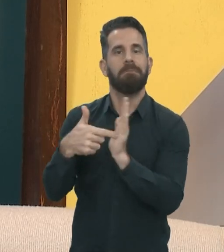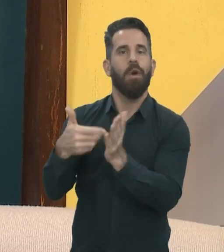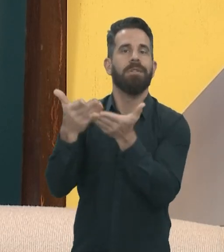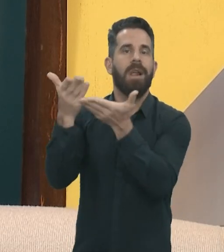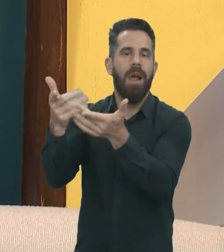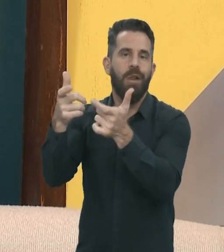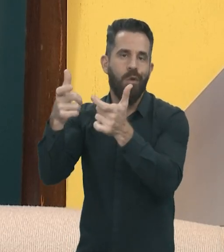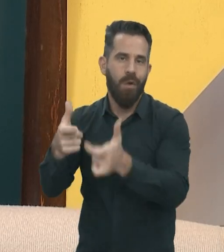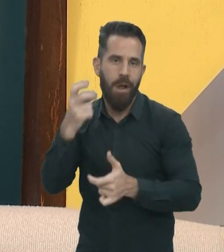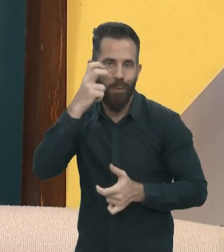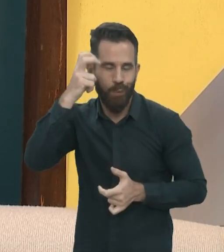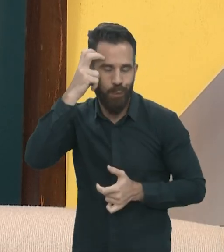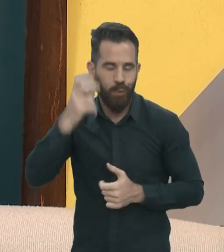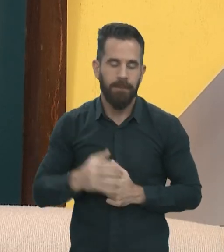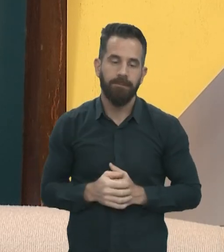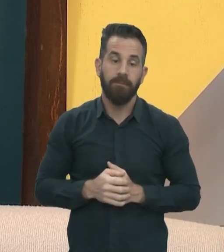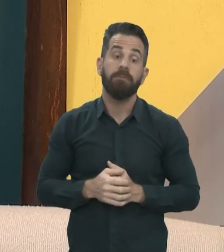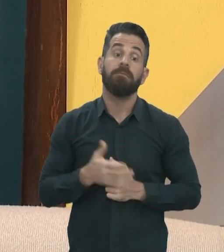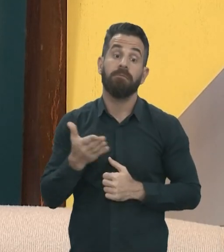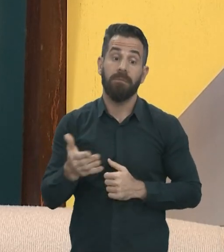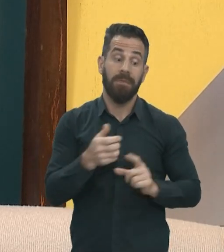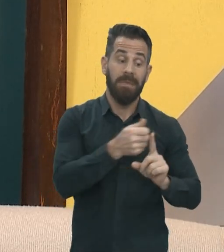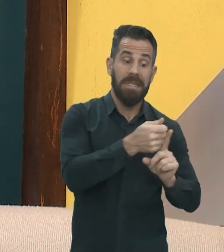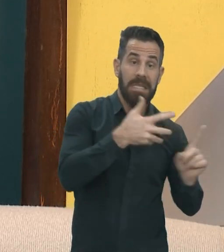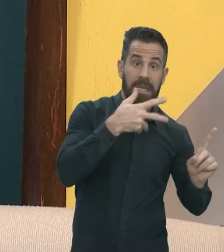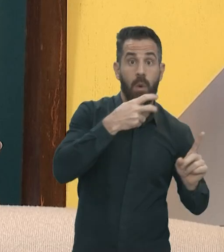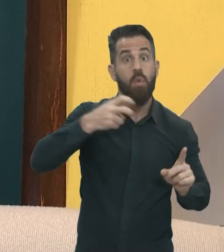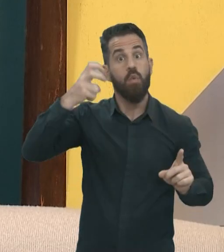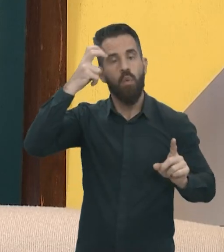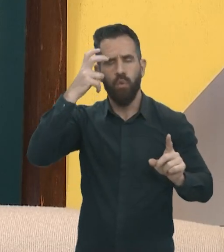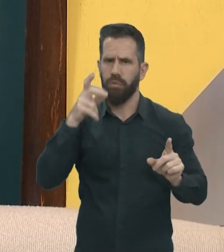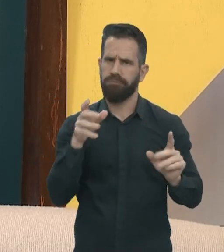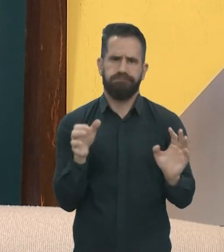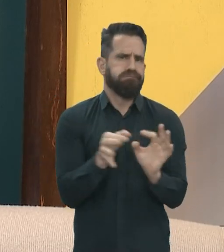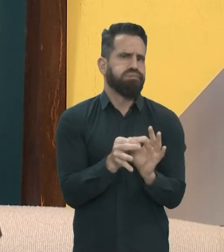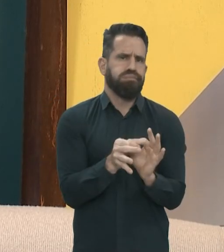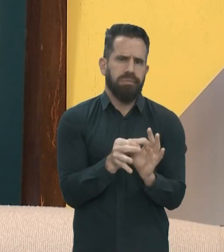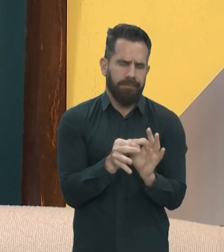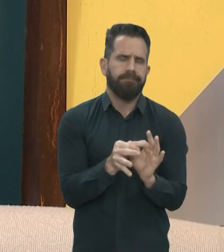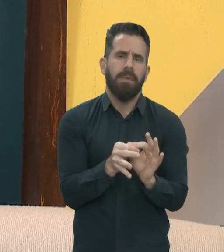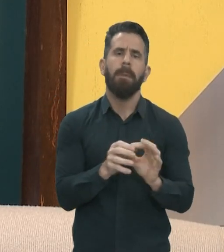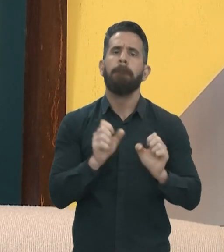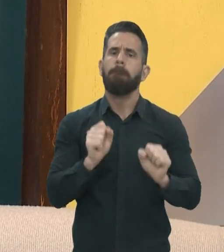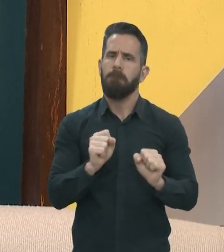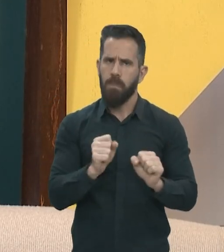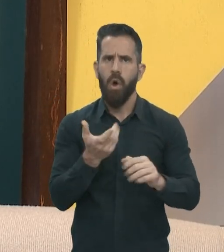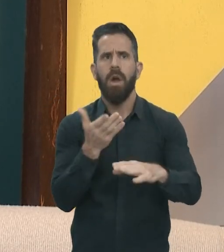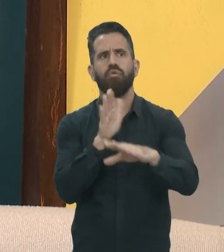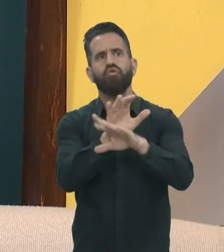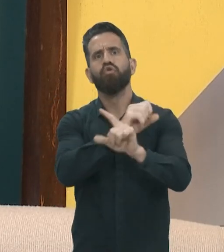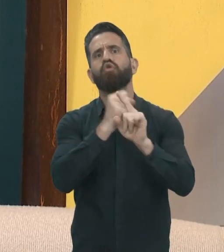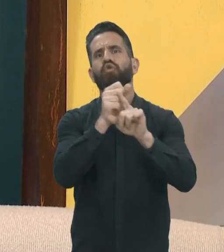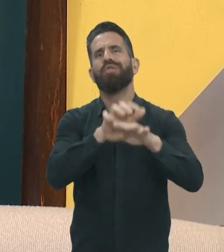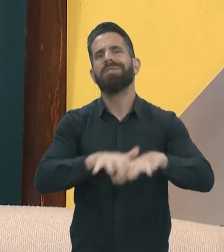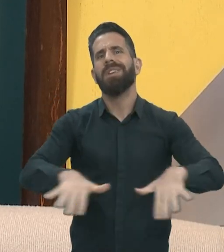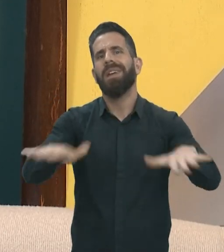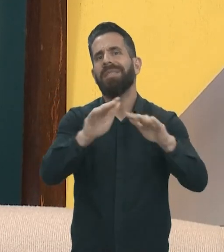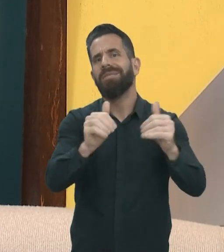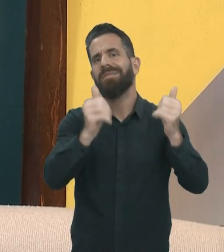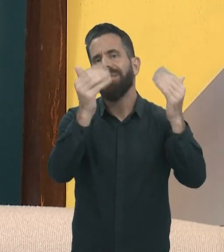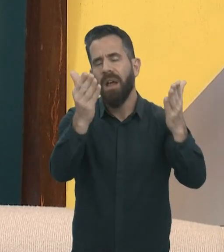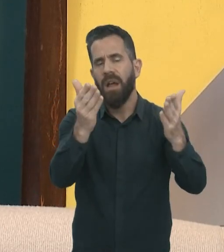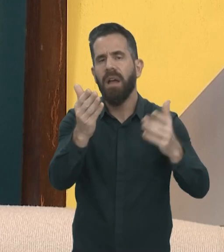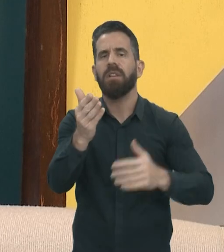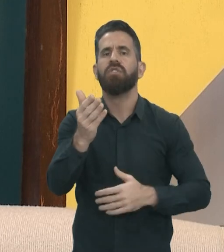da cultura, que elas estão articuladas, ela pode também ser amplificada com a comunidade externa, dando maior vazão aos